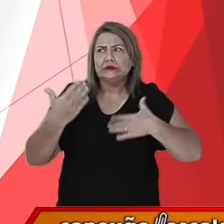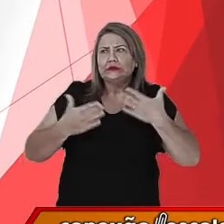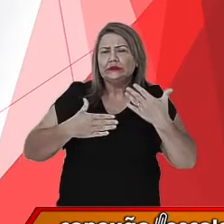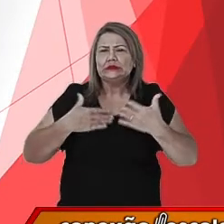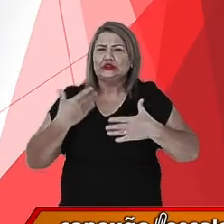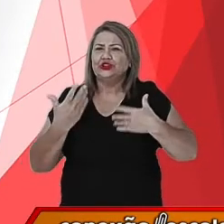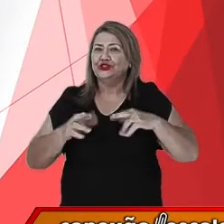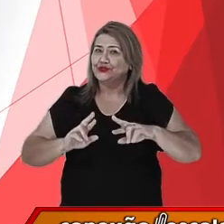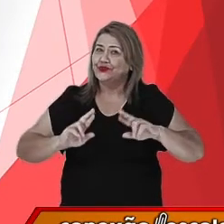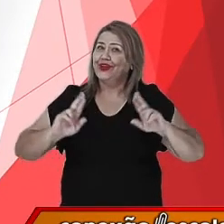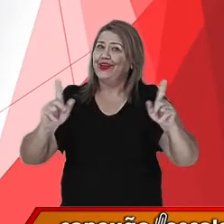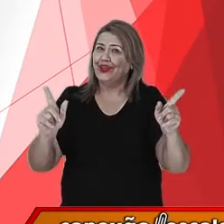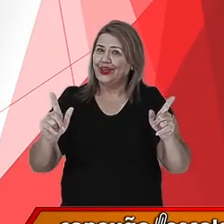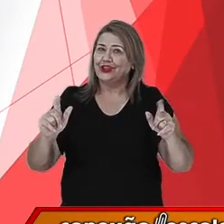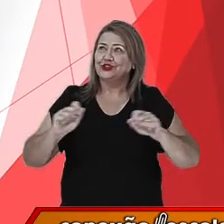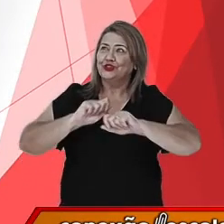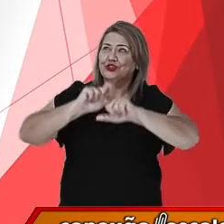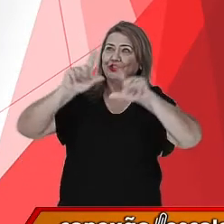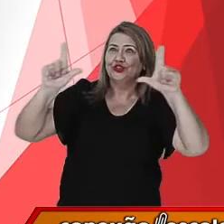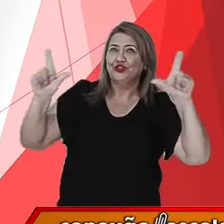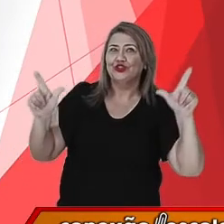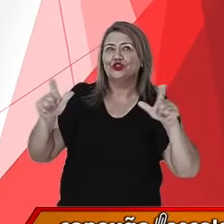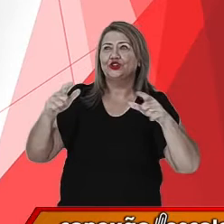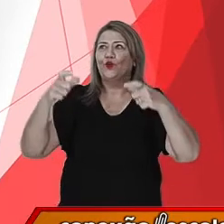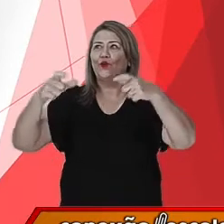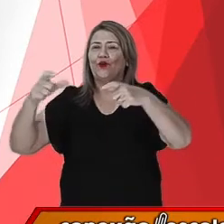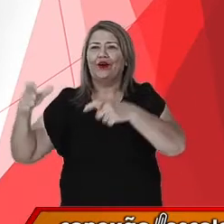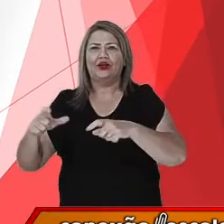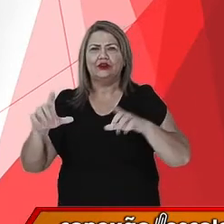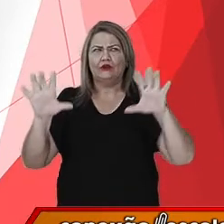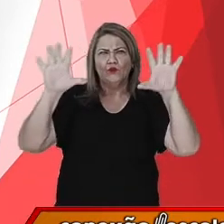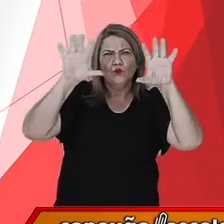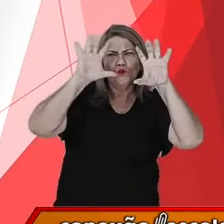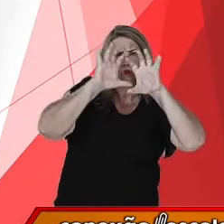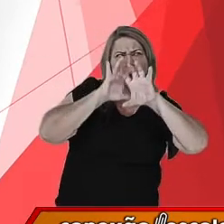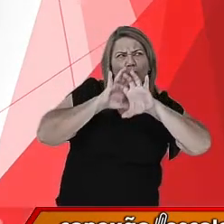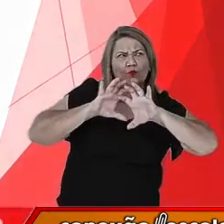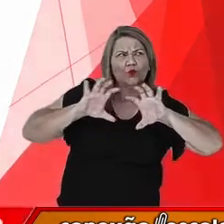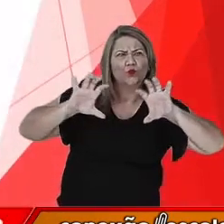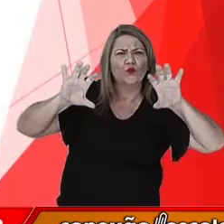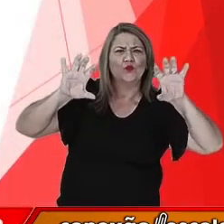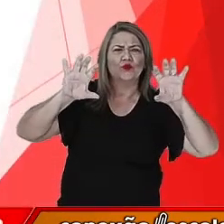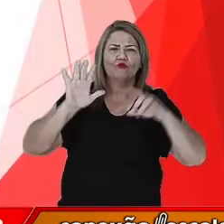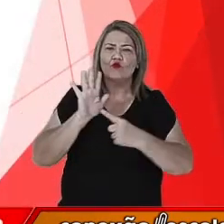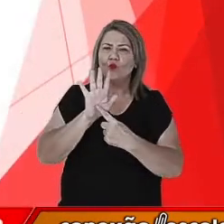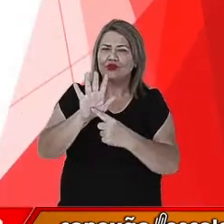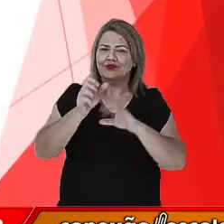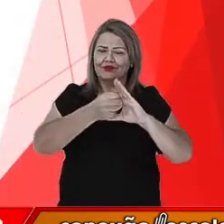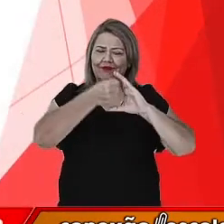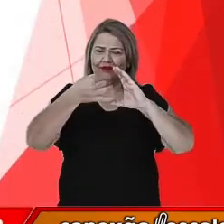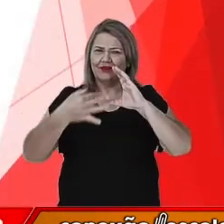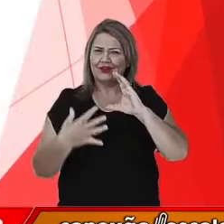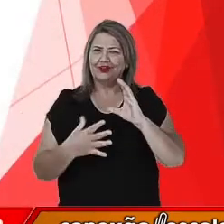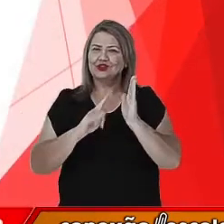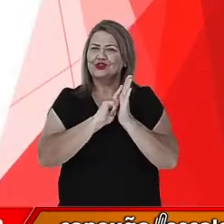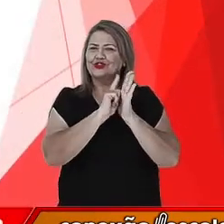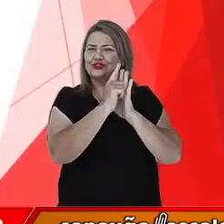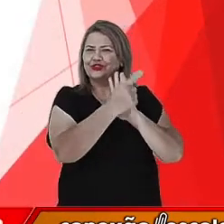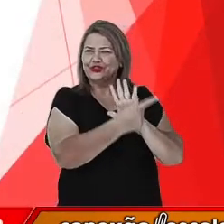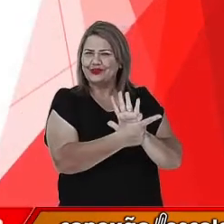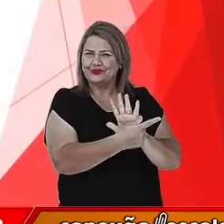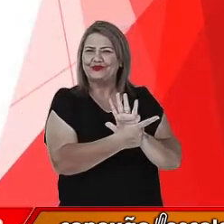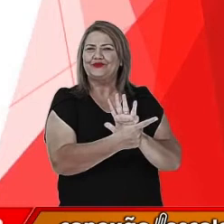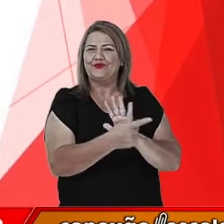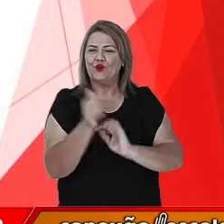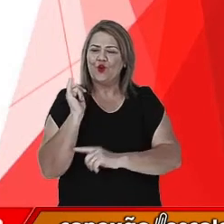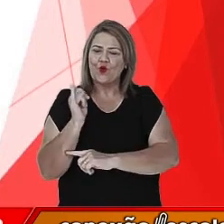narrativas solares. Nós temos a narrativa mais sombria aqui. Quero te mostrar algumas características do gênero